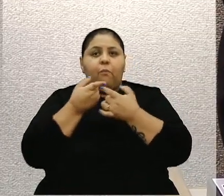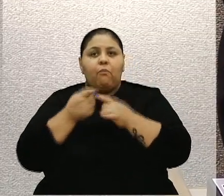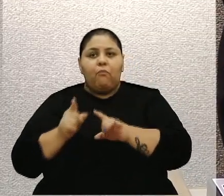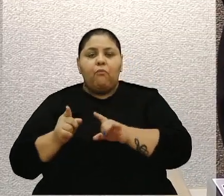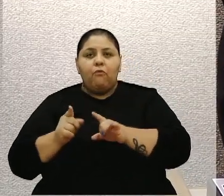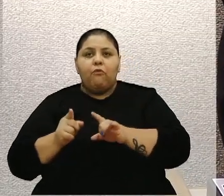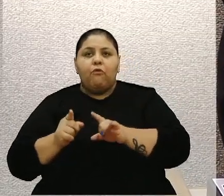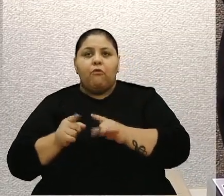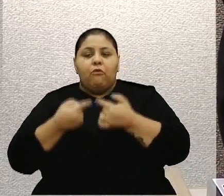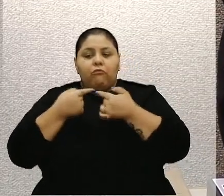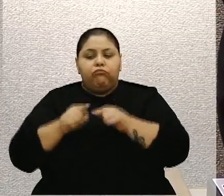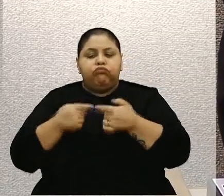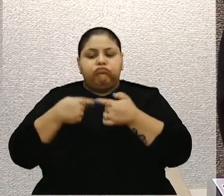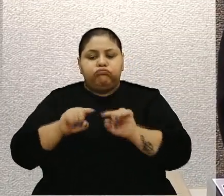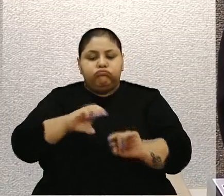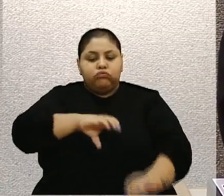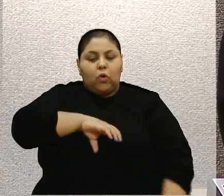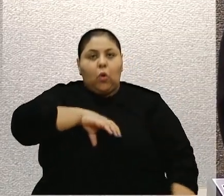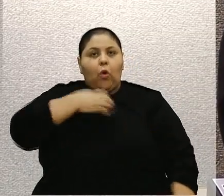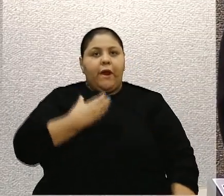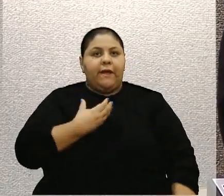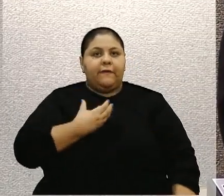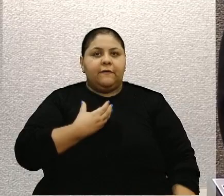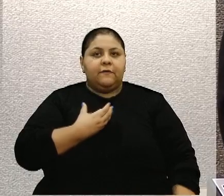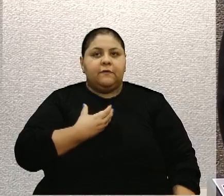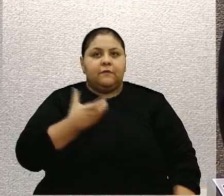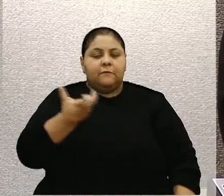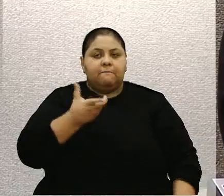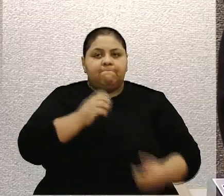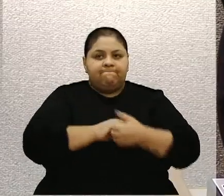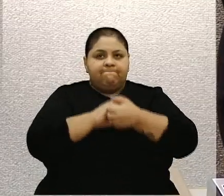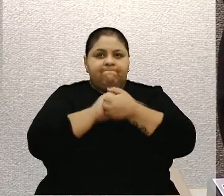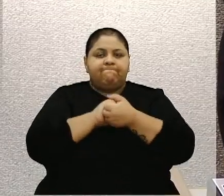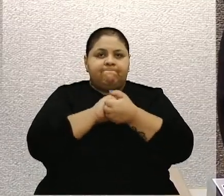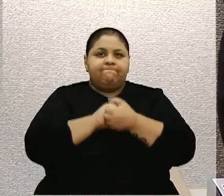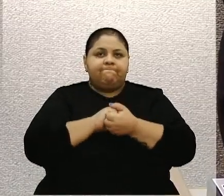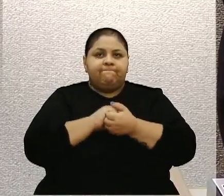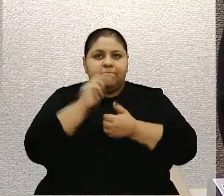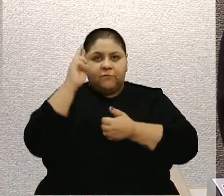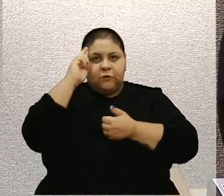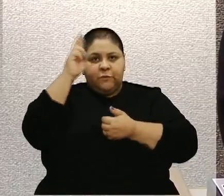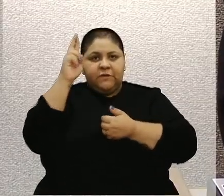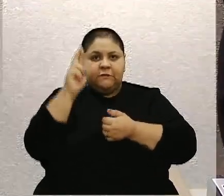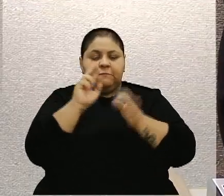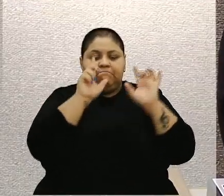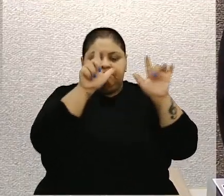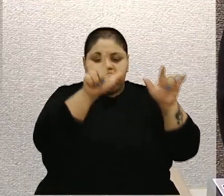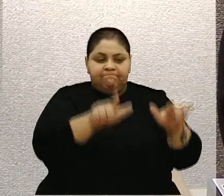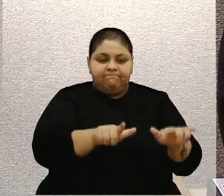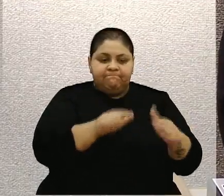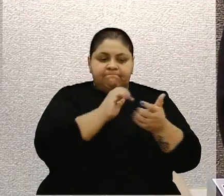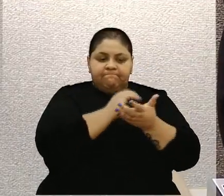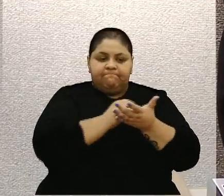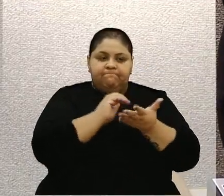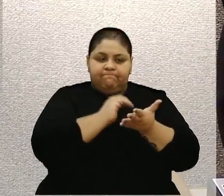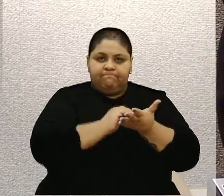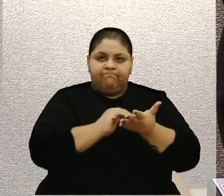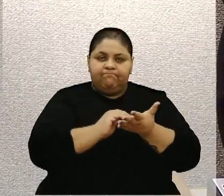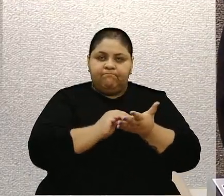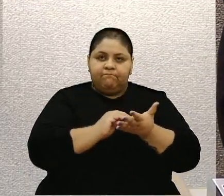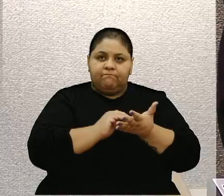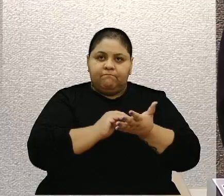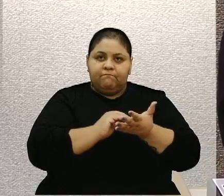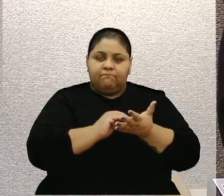encara os desafios com muita coragem, né? Então eu queria lhe cumprimentar pela chefia de gabinete, pela secretaria,